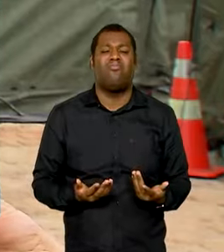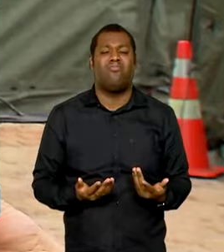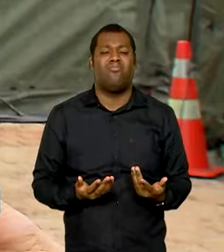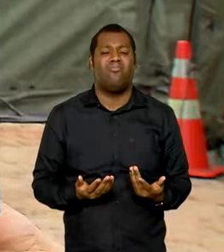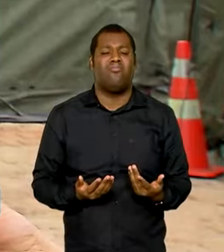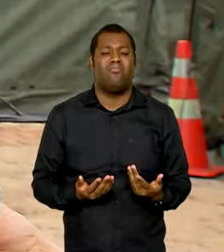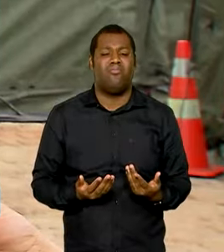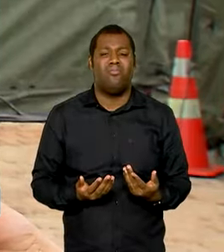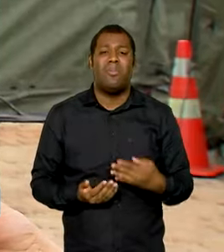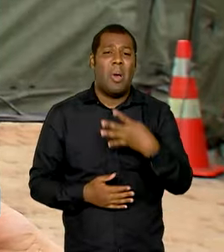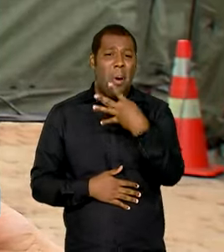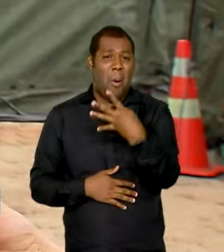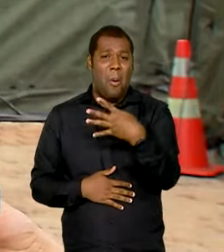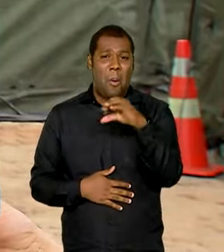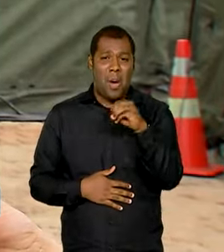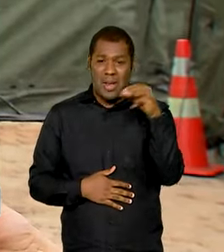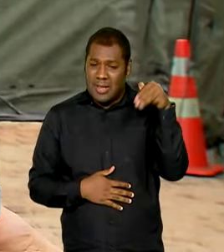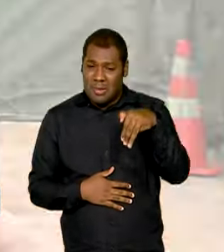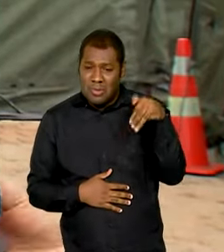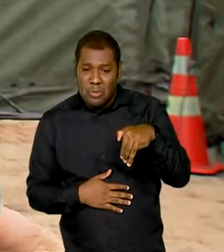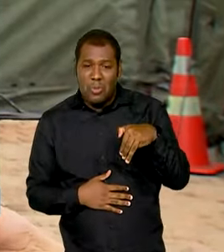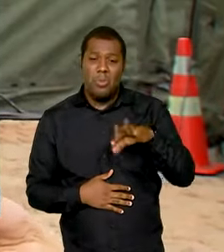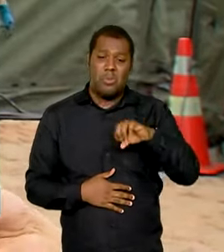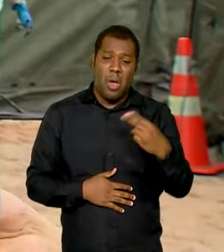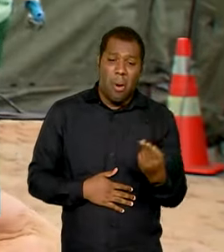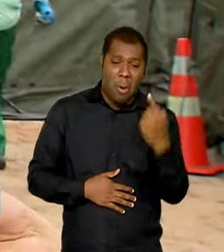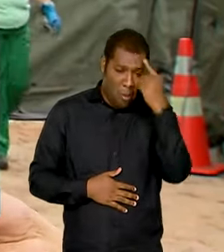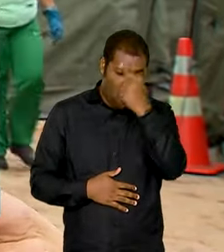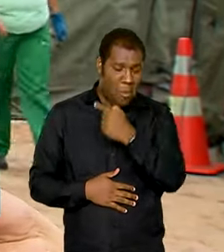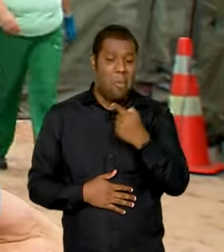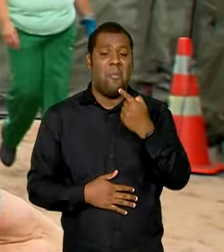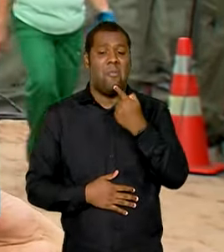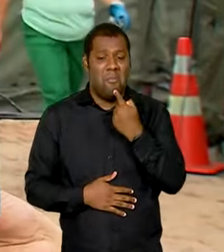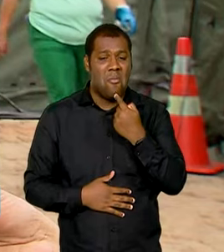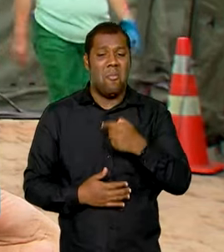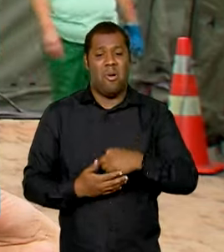de 40 minutos a uma hora, mais ou menos. Exame,